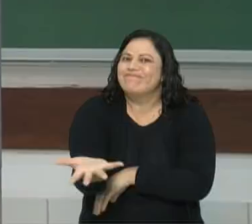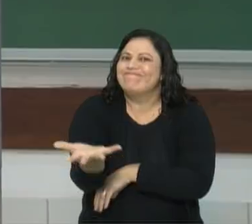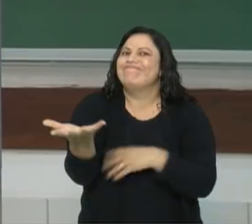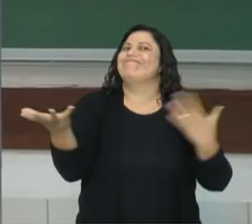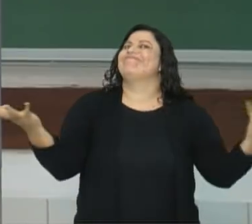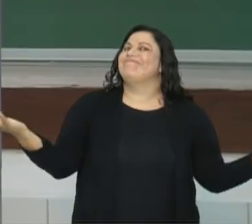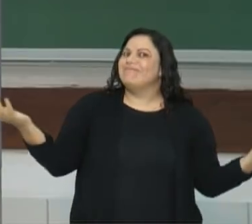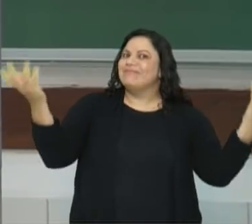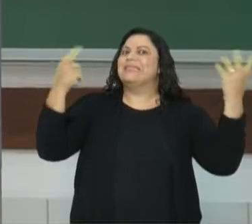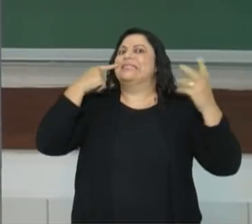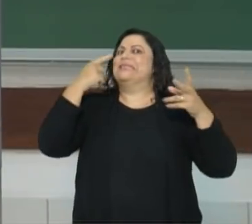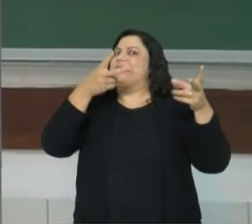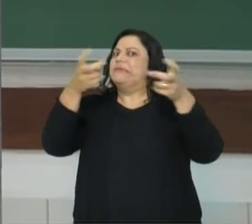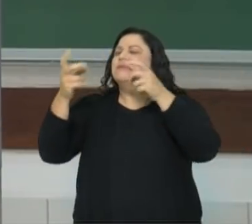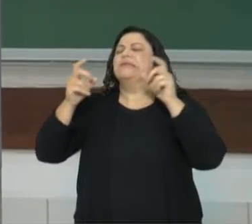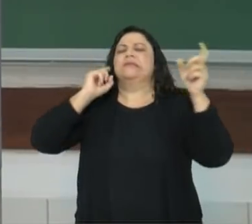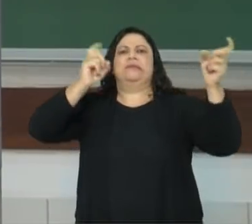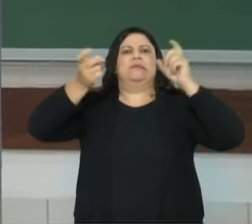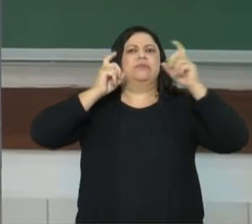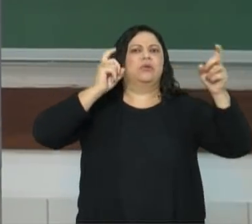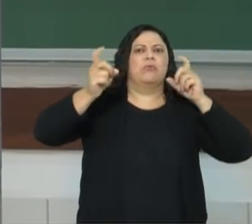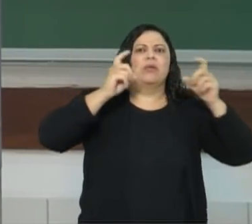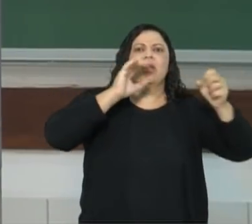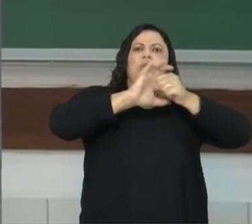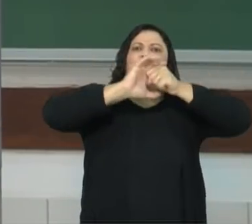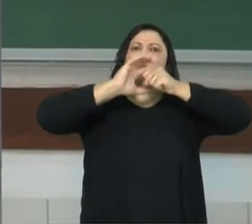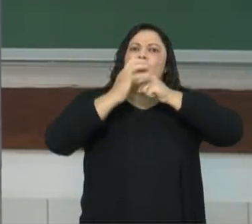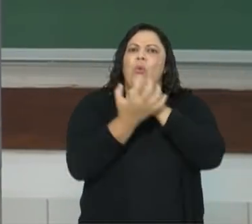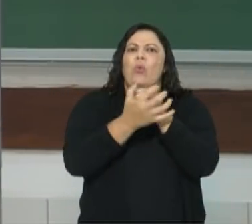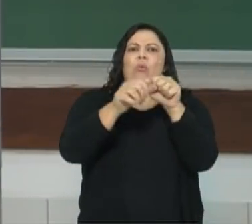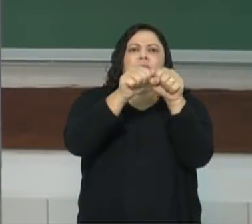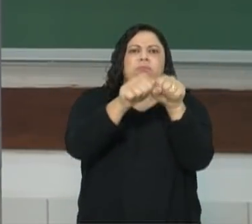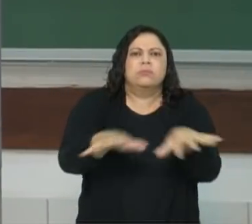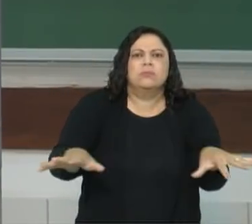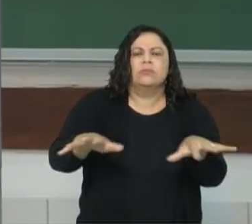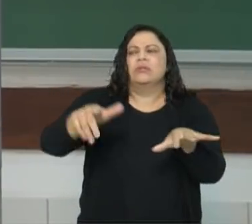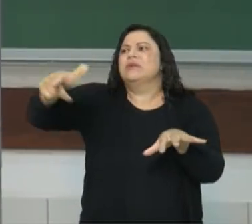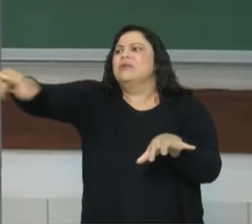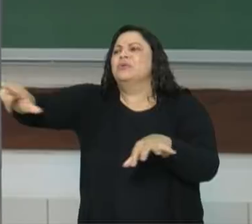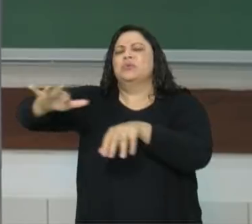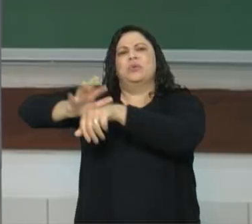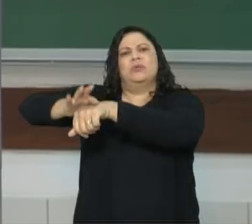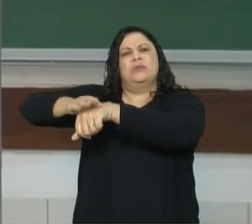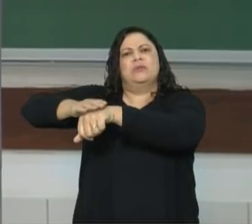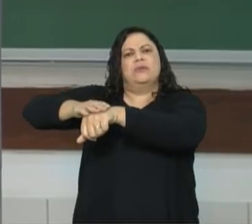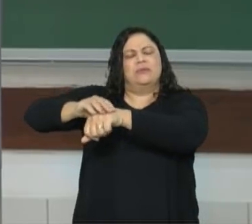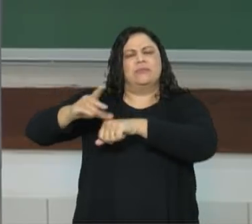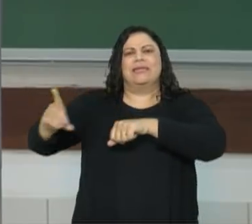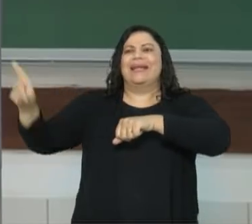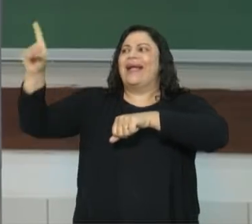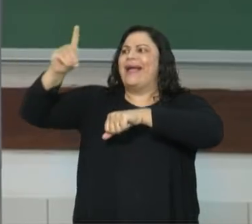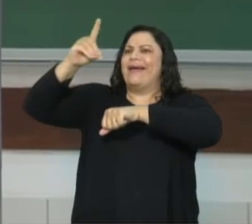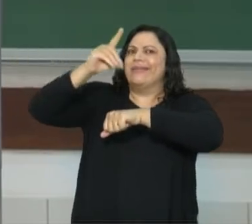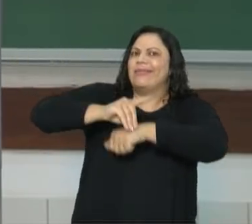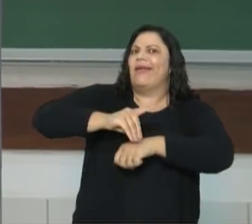muito preocupados com o coronavírus e as demais doenças. E a epidemia de dengue que estamos passando na América Latina.